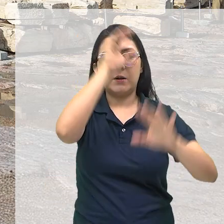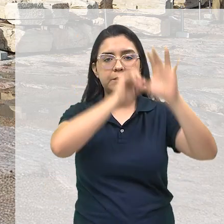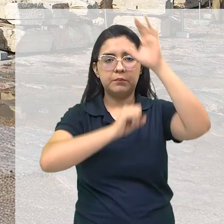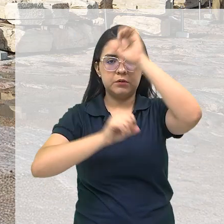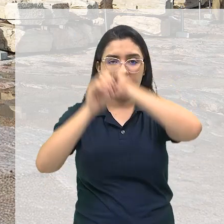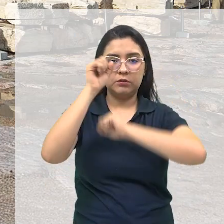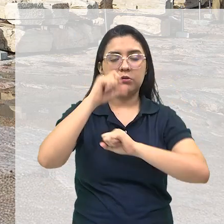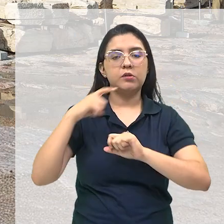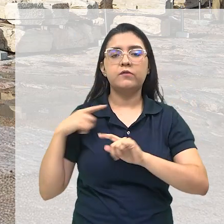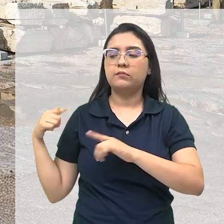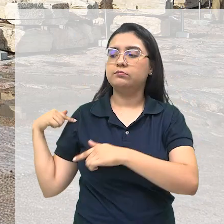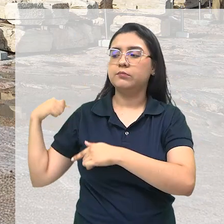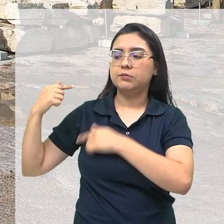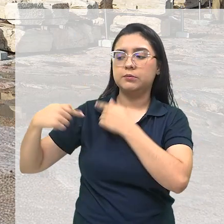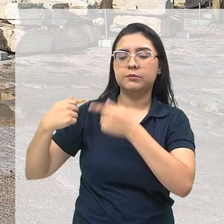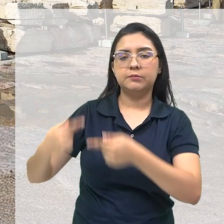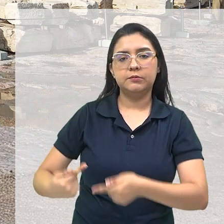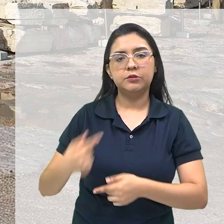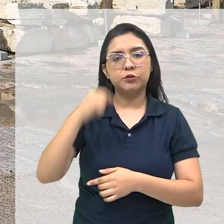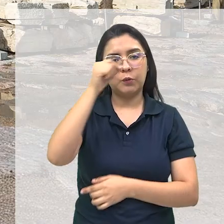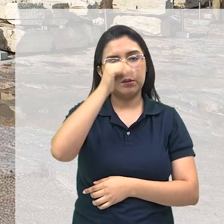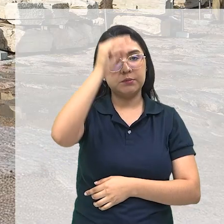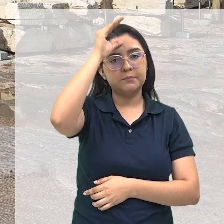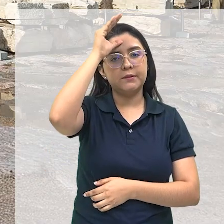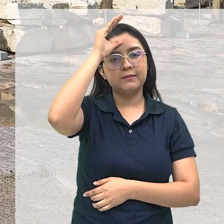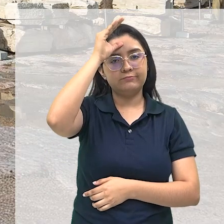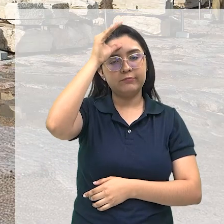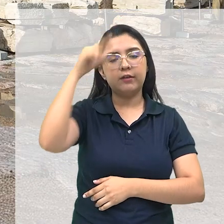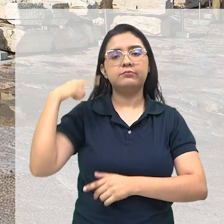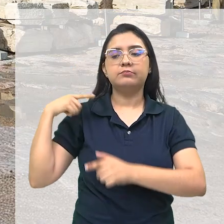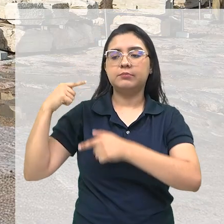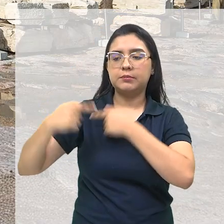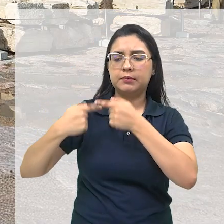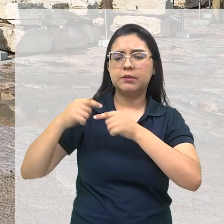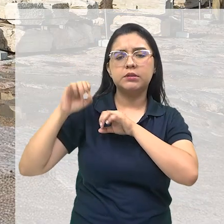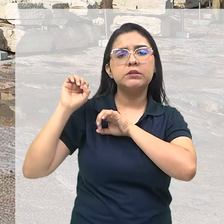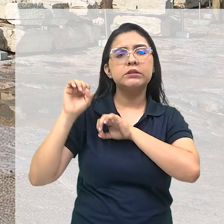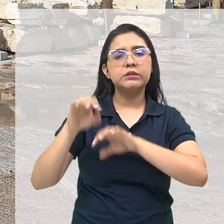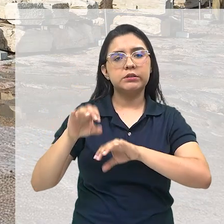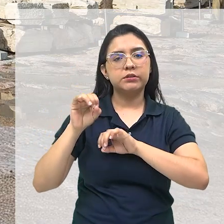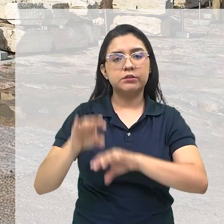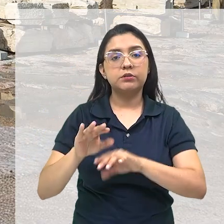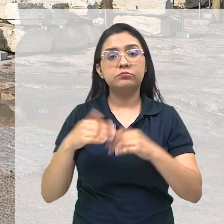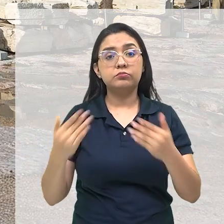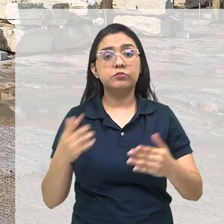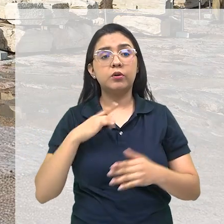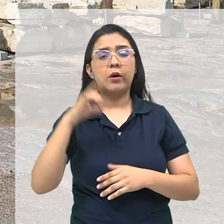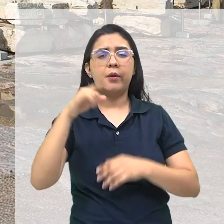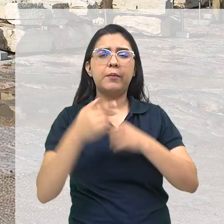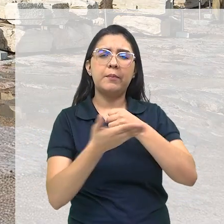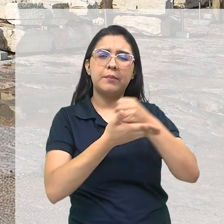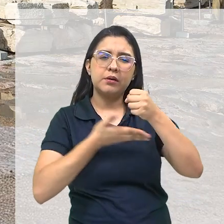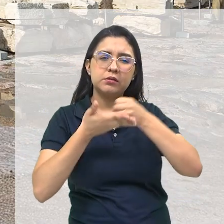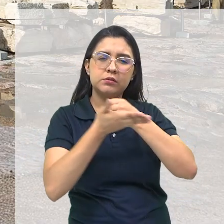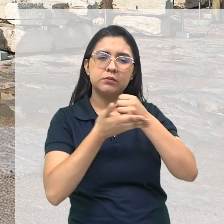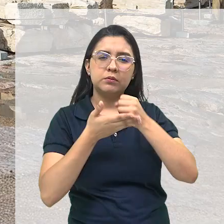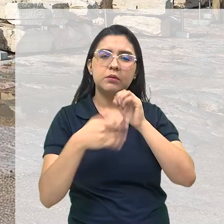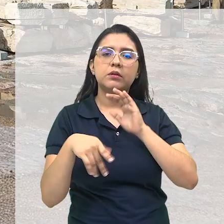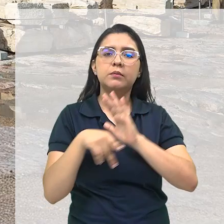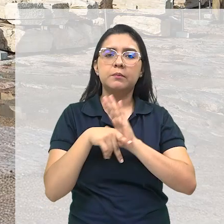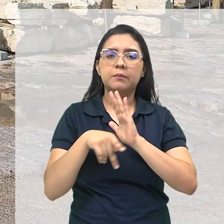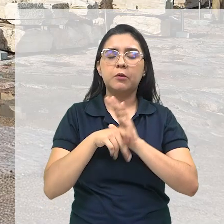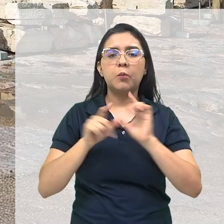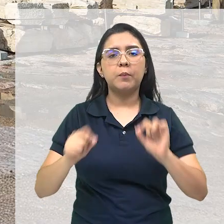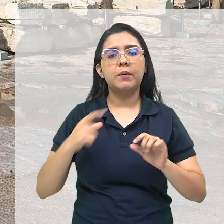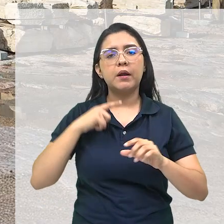aprendendo e passando de geração em geração esses conhecimentos, de forma que se tornou, então, uma base também para